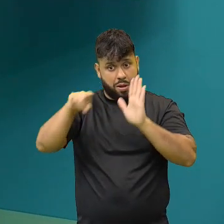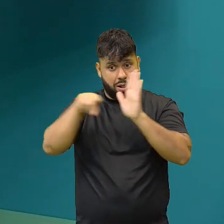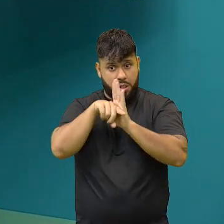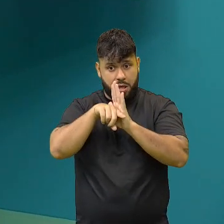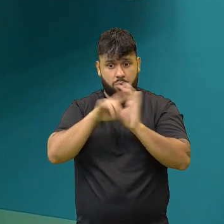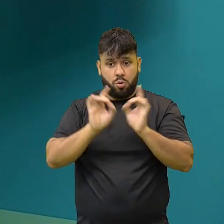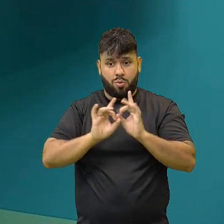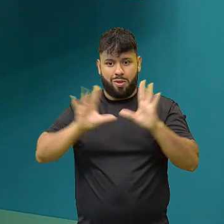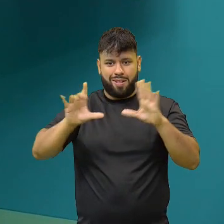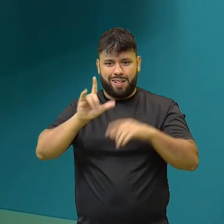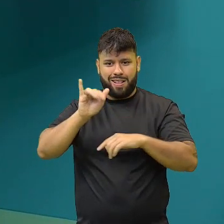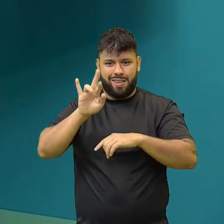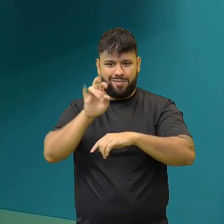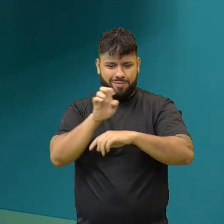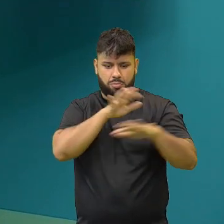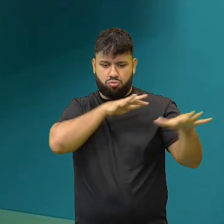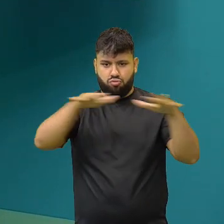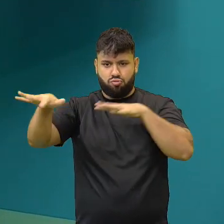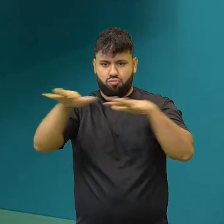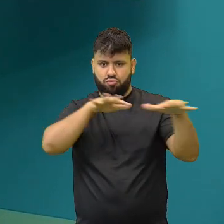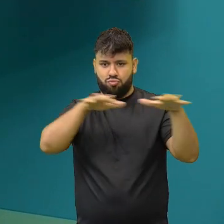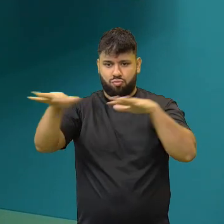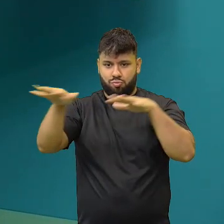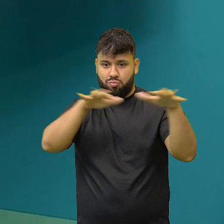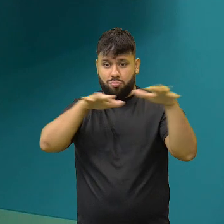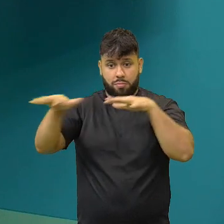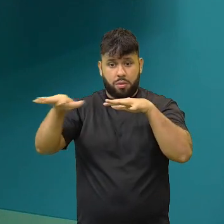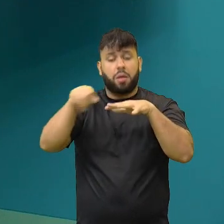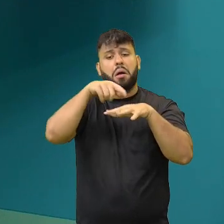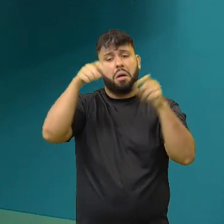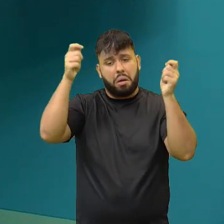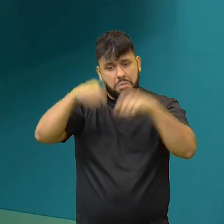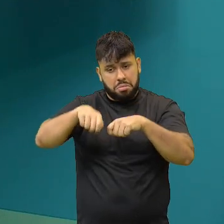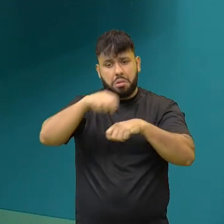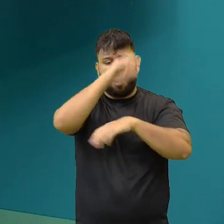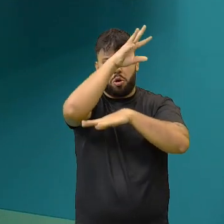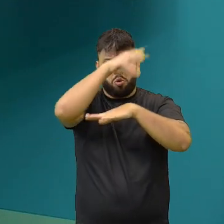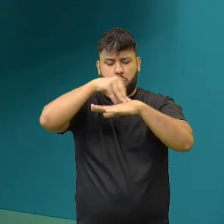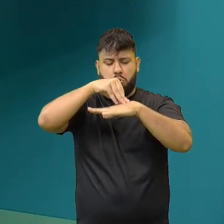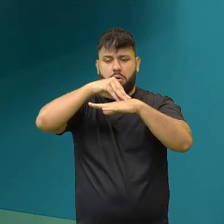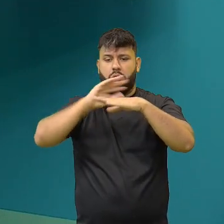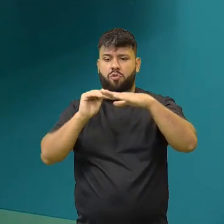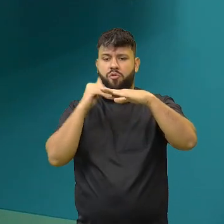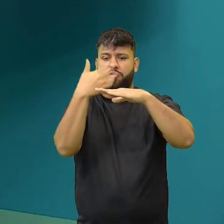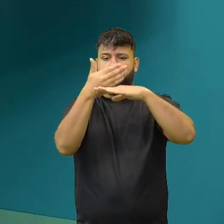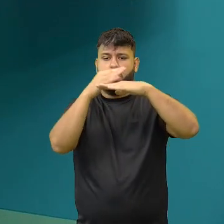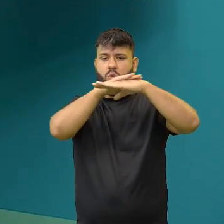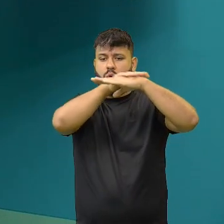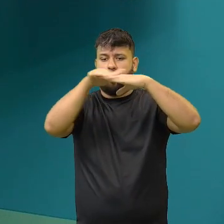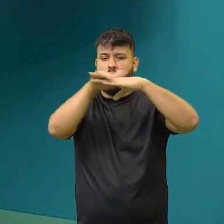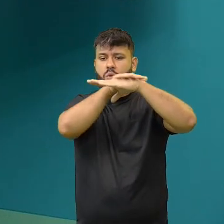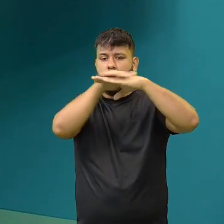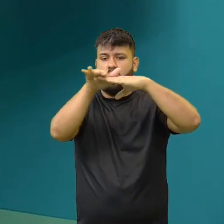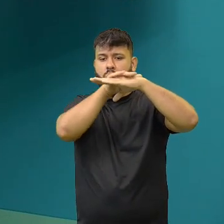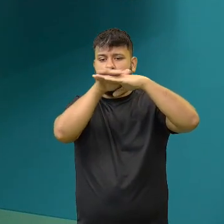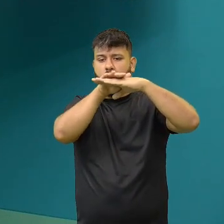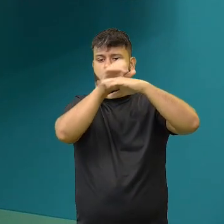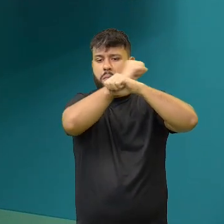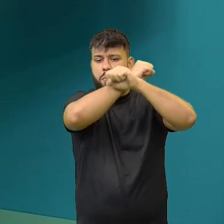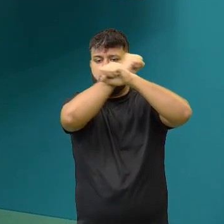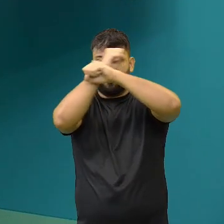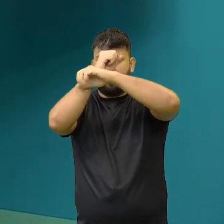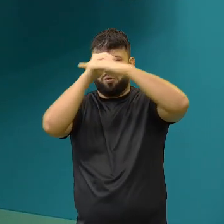livres, essa carga elétrica que ele pode receber ficará do lado de fora, protegendo a